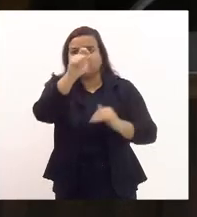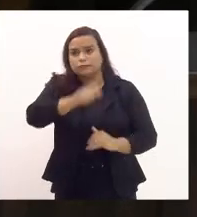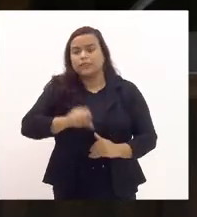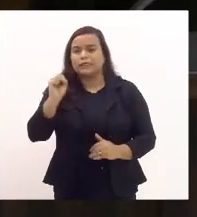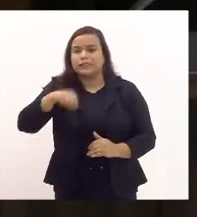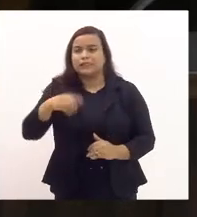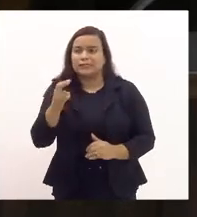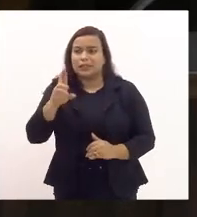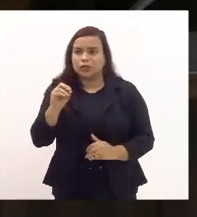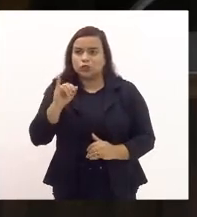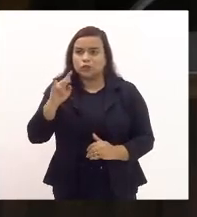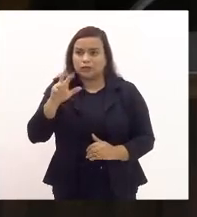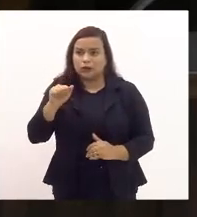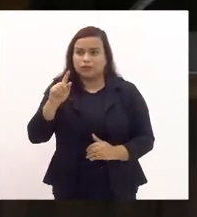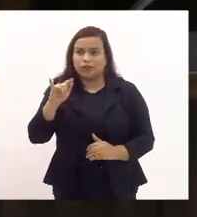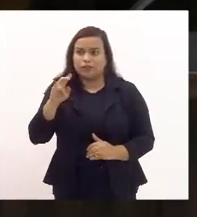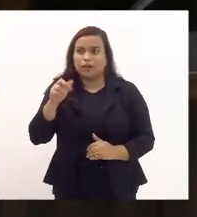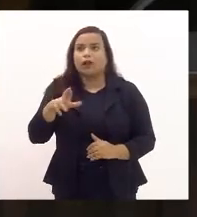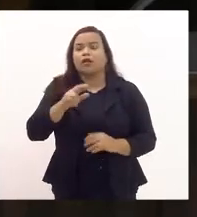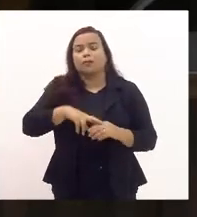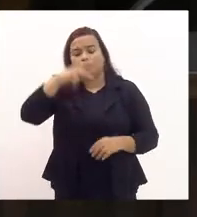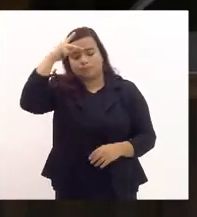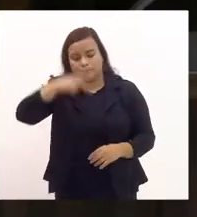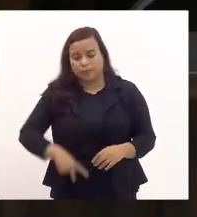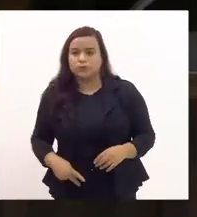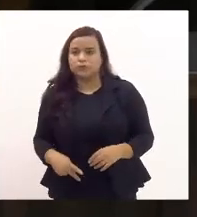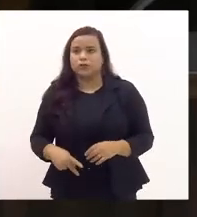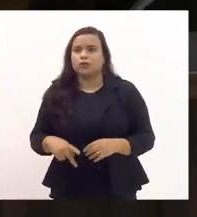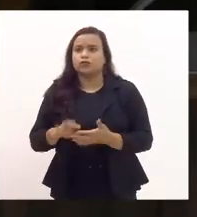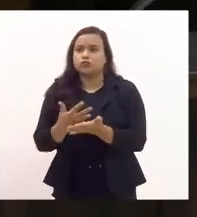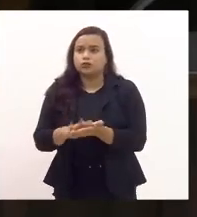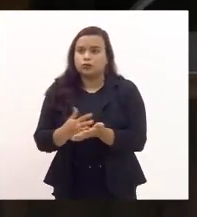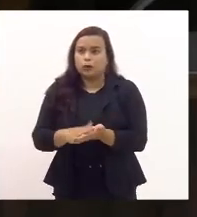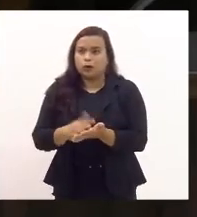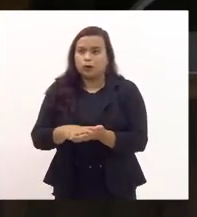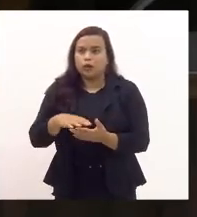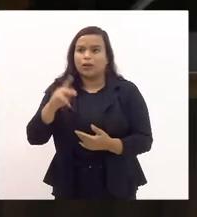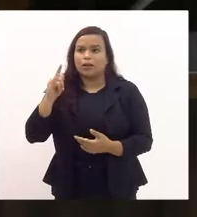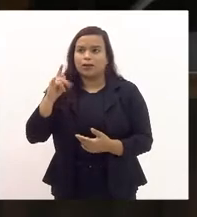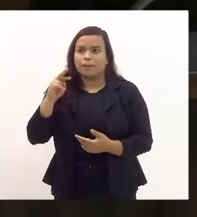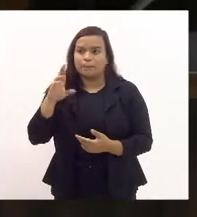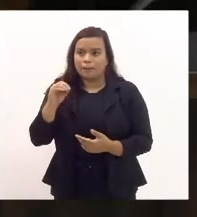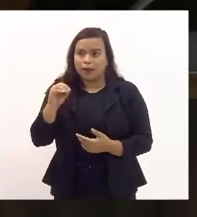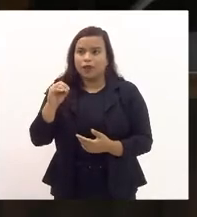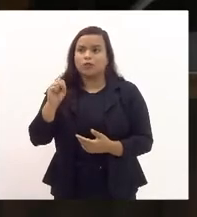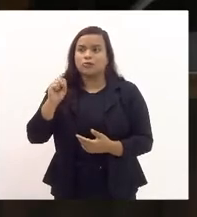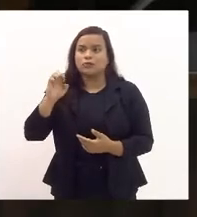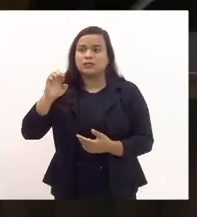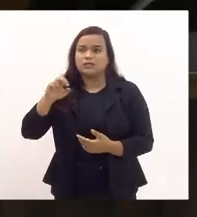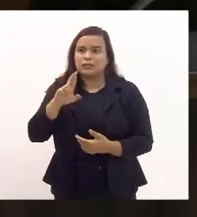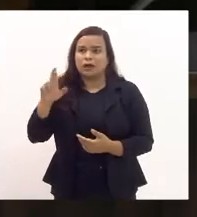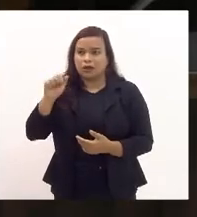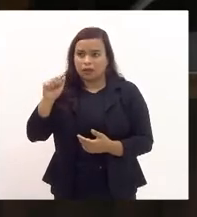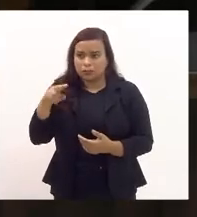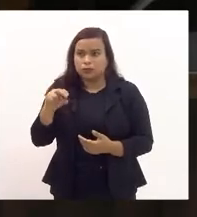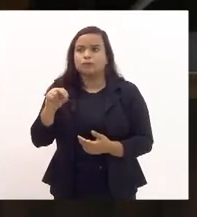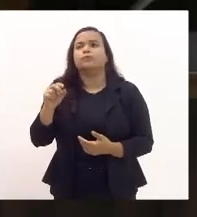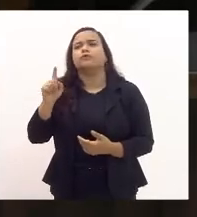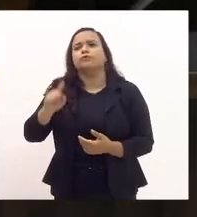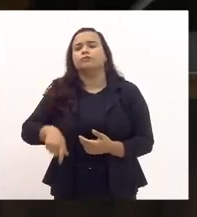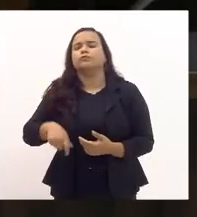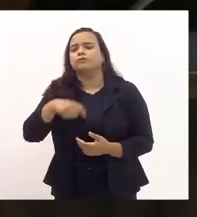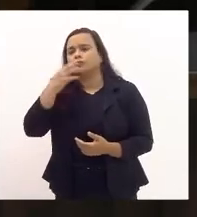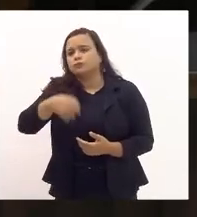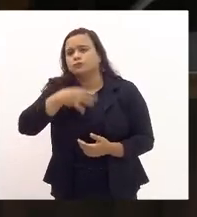Silva Avelar presidente do Grêmio Recreativo Escola de Samba Império Serrano Aparecida comissão de normas internas e proposições externas favorável